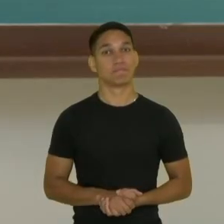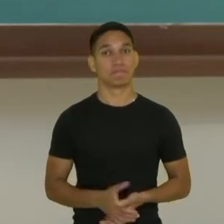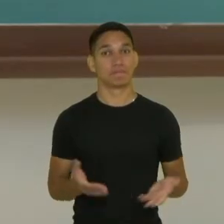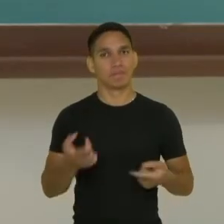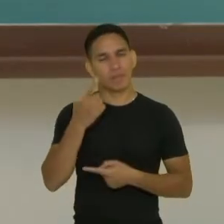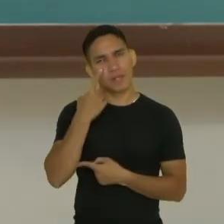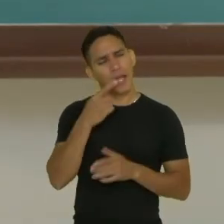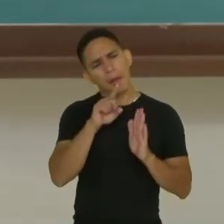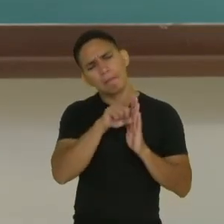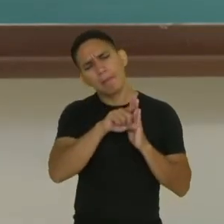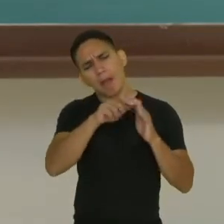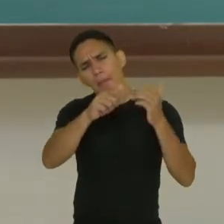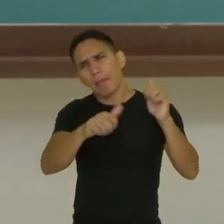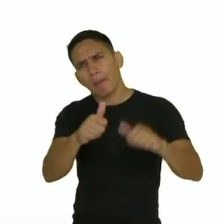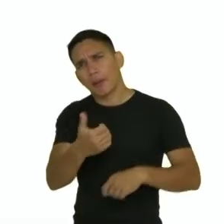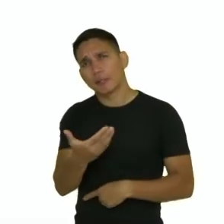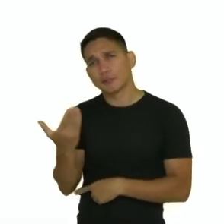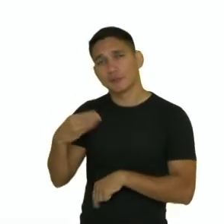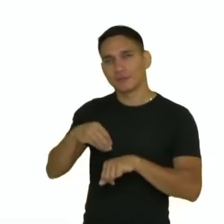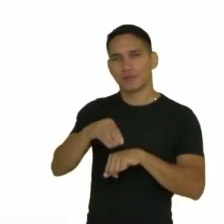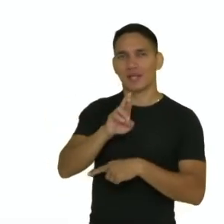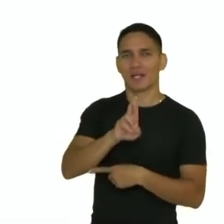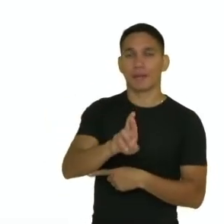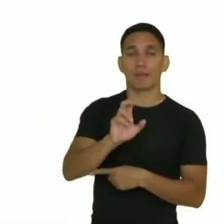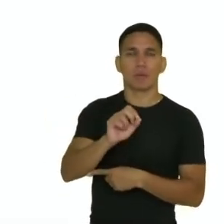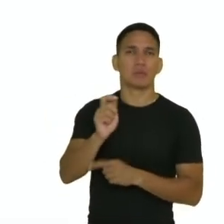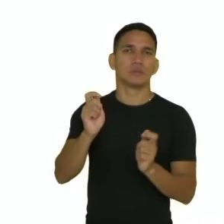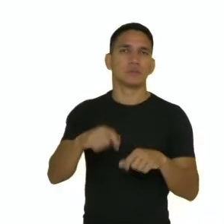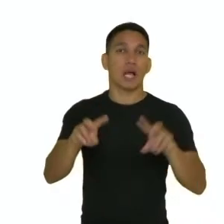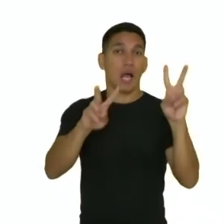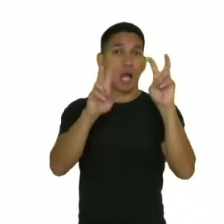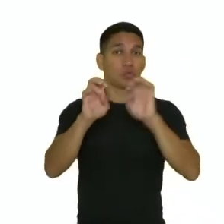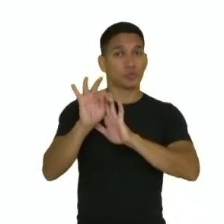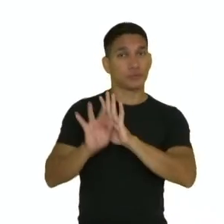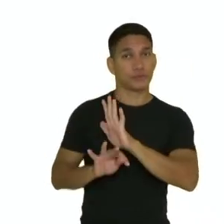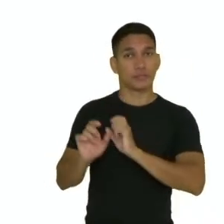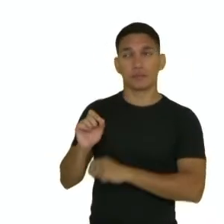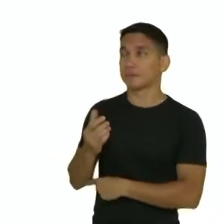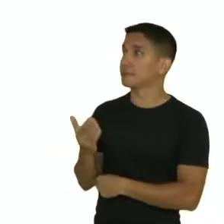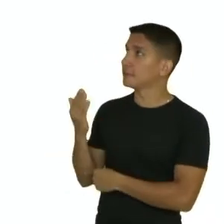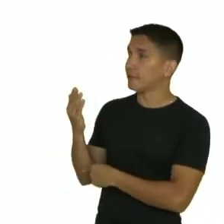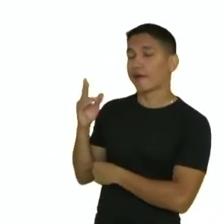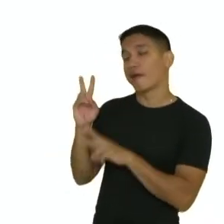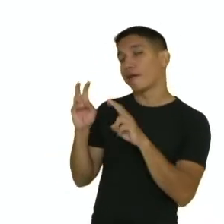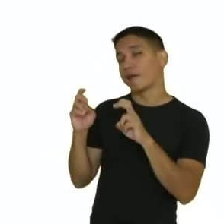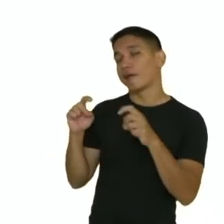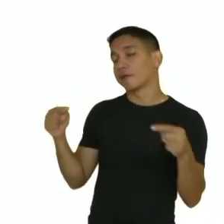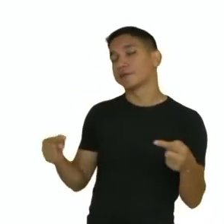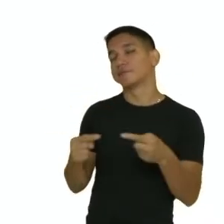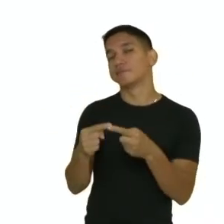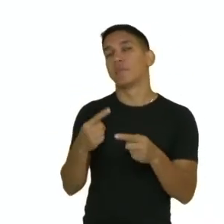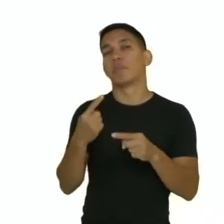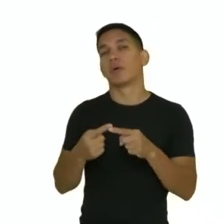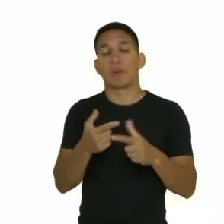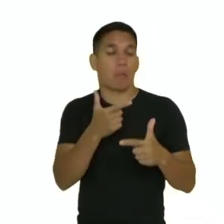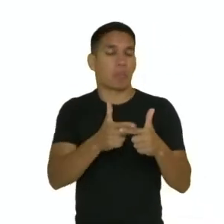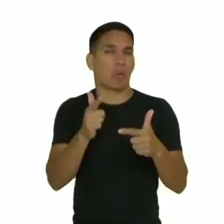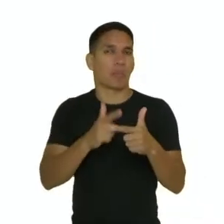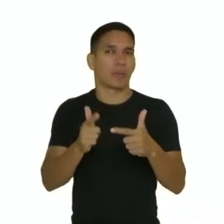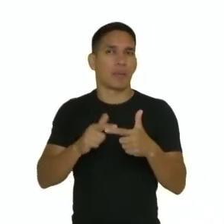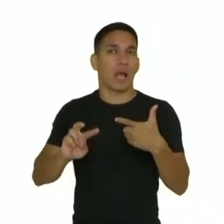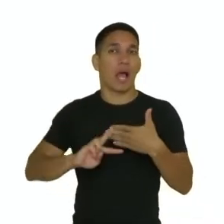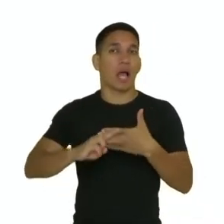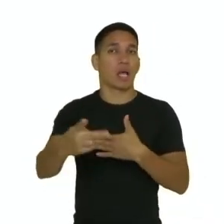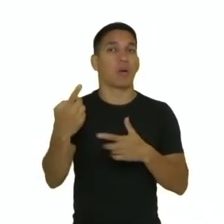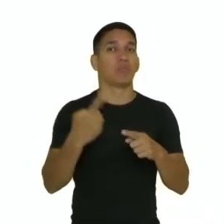Então, verificando, pessoal, nós temos aqui que o assunto do texto, né, se refere aos problemas causados pelo hábito de